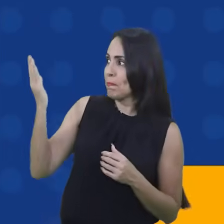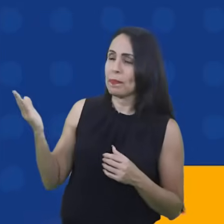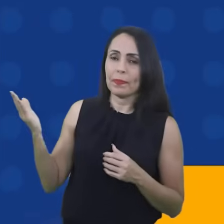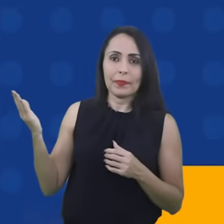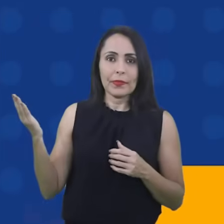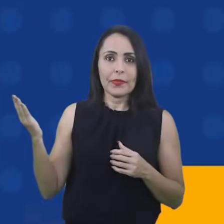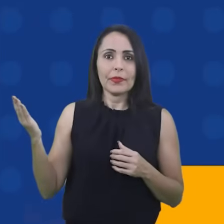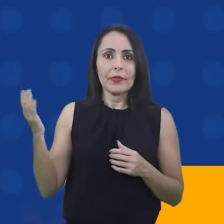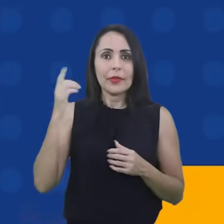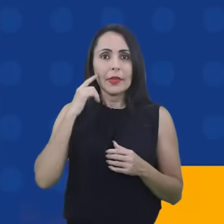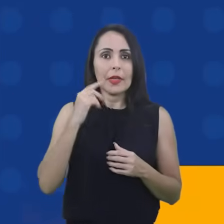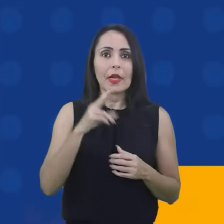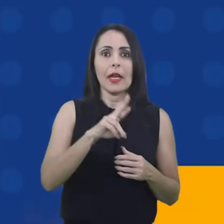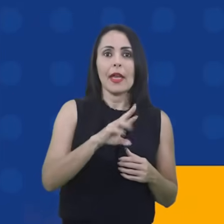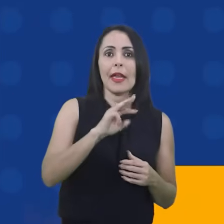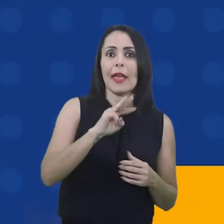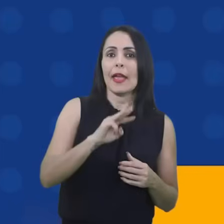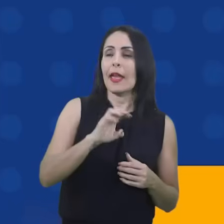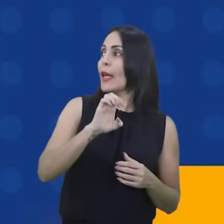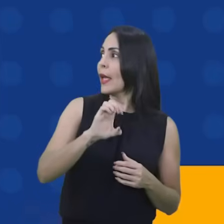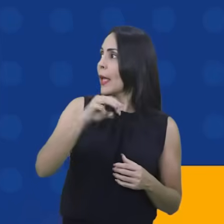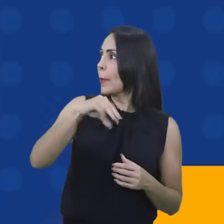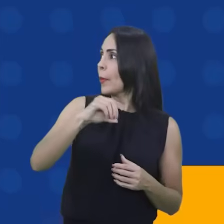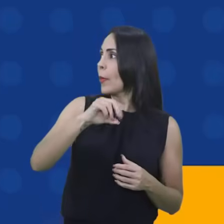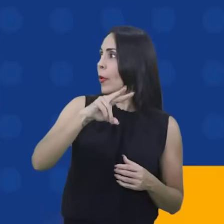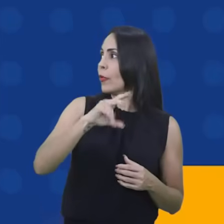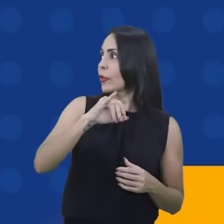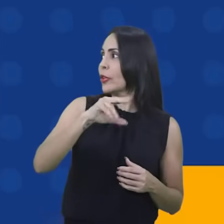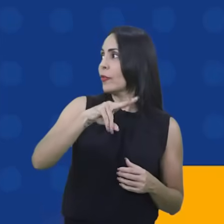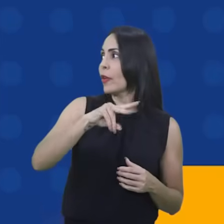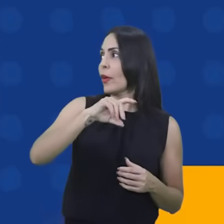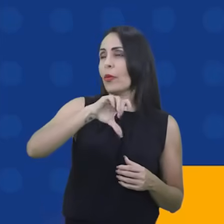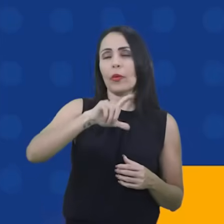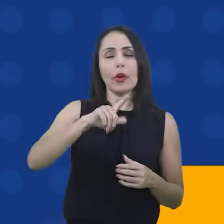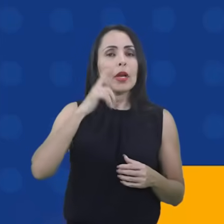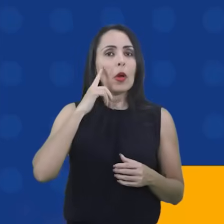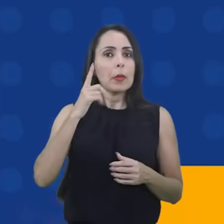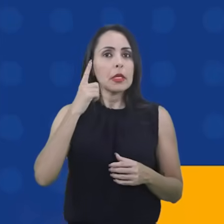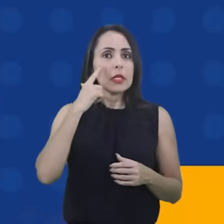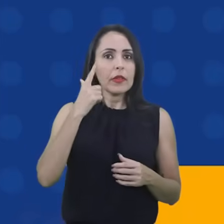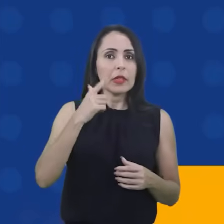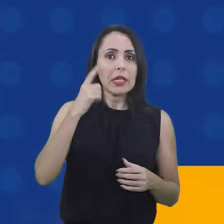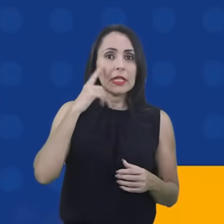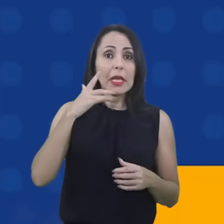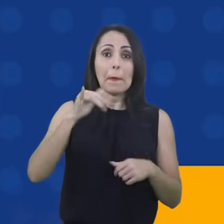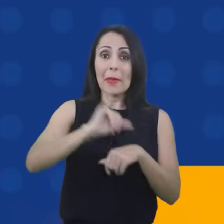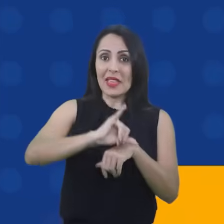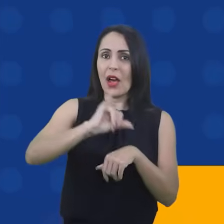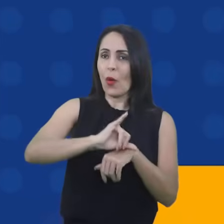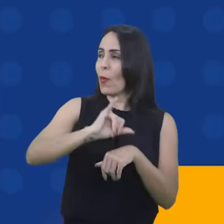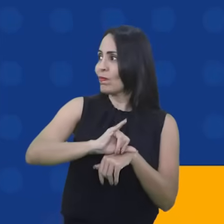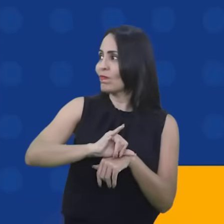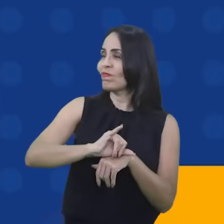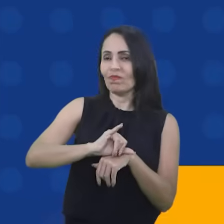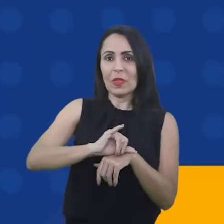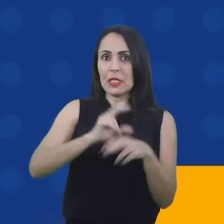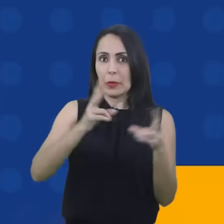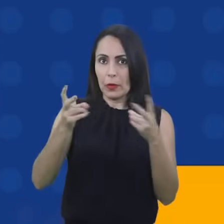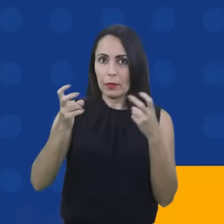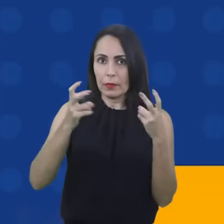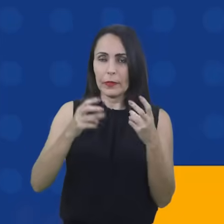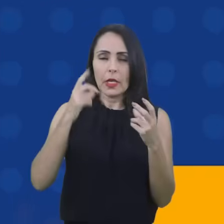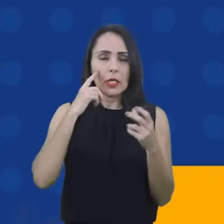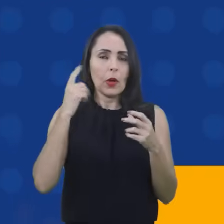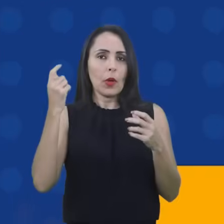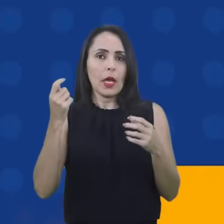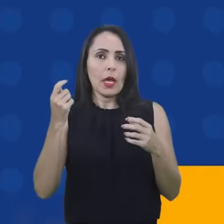parcial removível. Observem que a prótese removível, ela tem partes metálicas, né? Então, essa escovação, né,